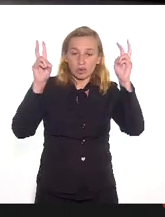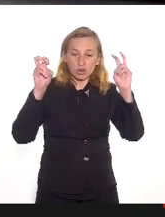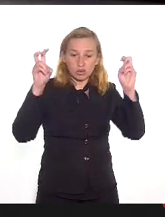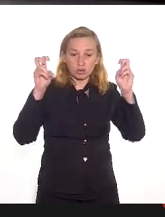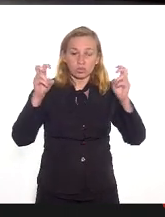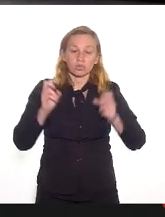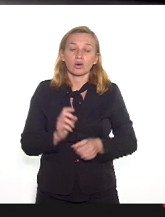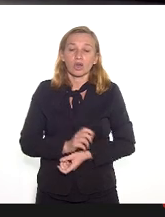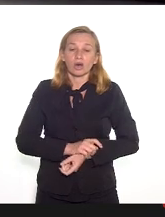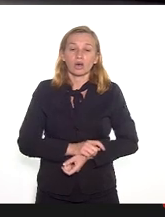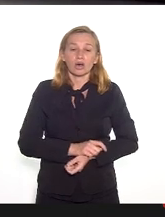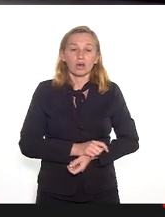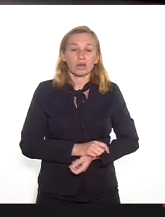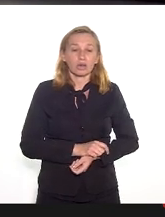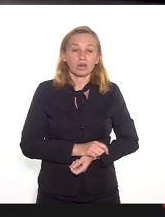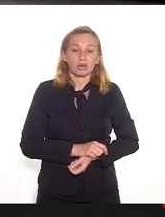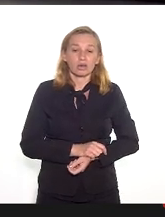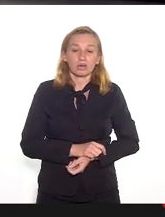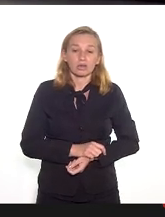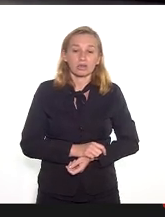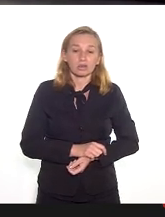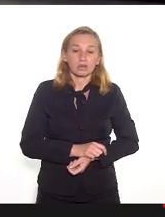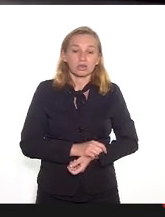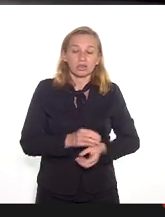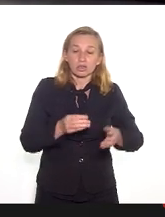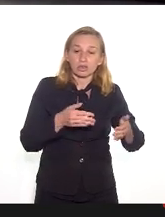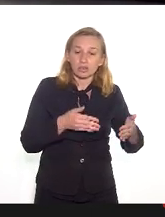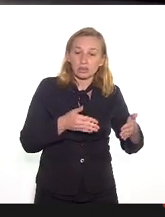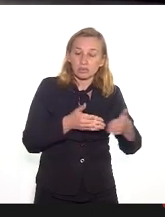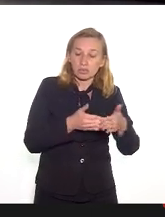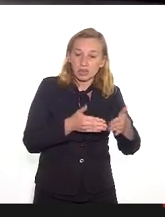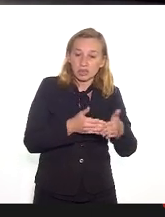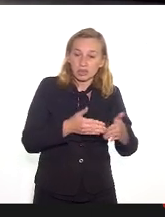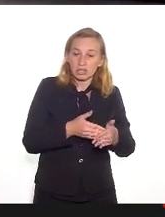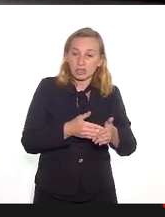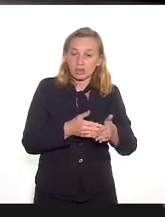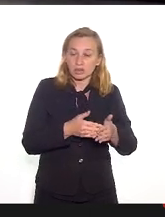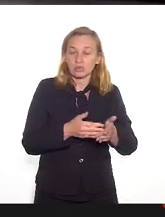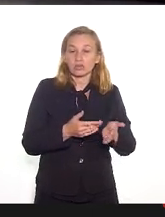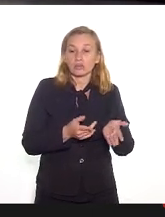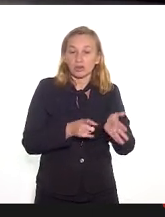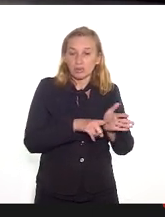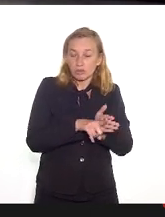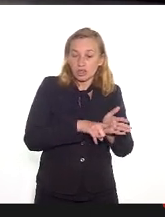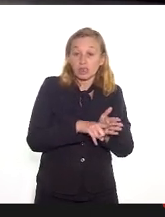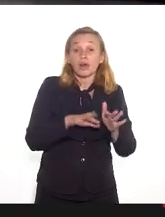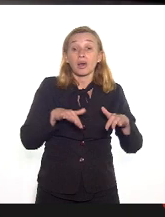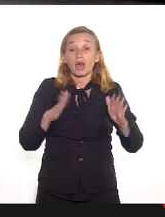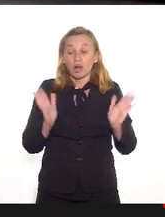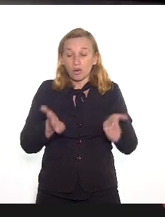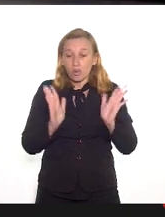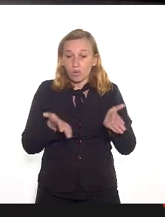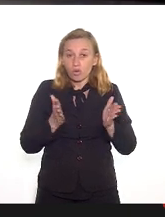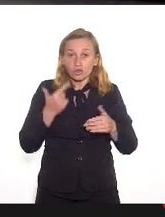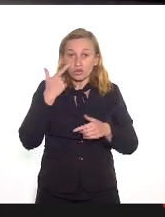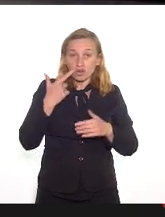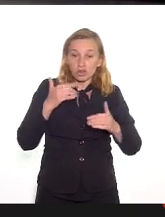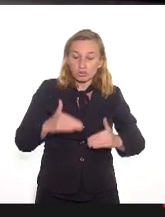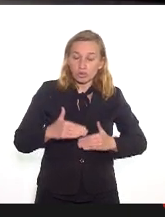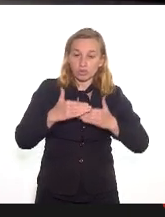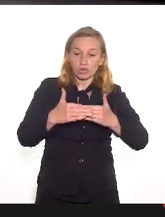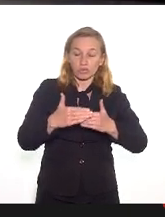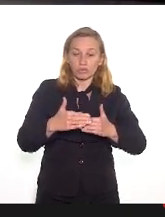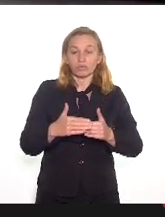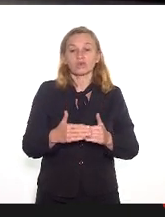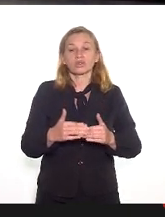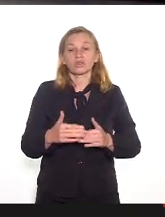certo embaraço, empecilho, né, à instalação desses naufrágios. Então, eu acho que hoje esse um passo grande foi dado, e